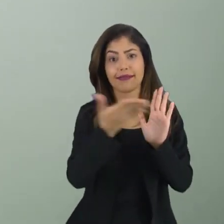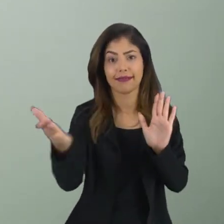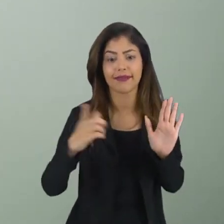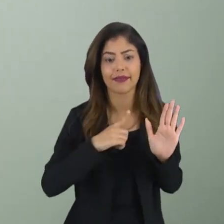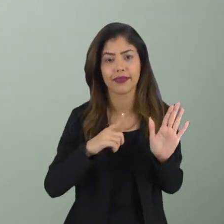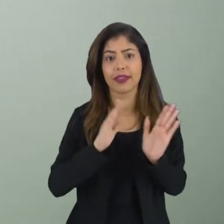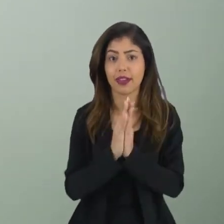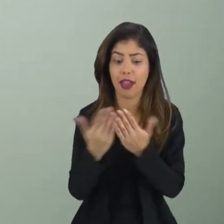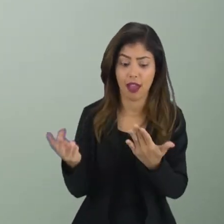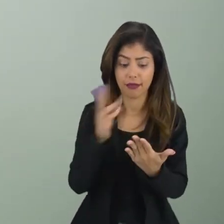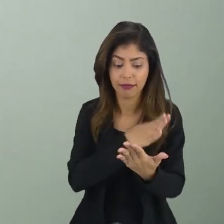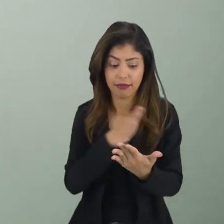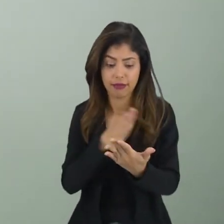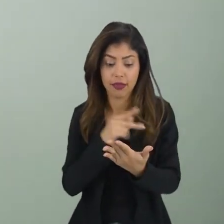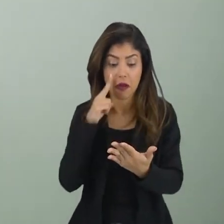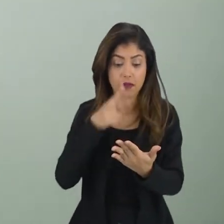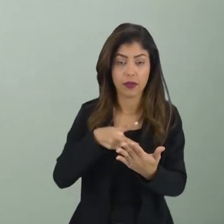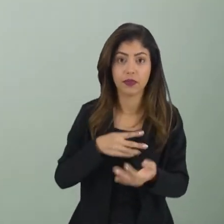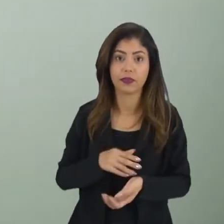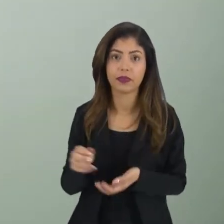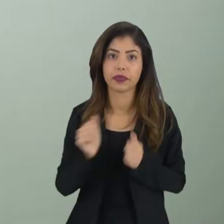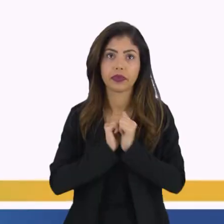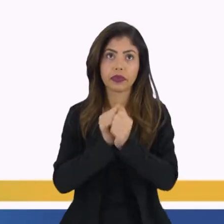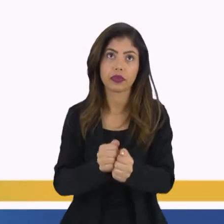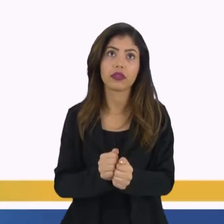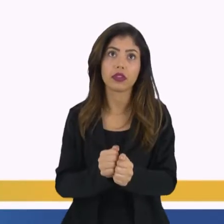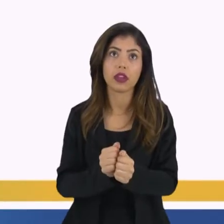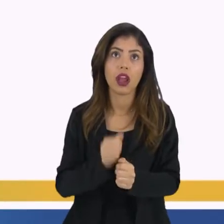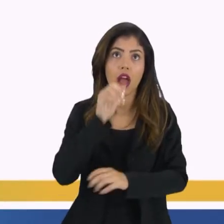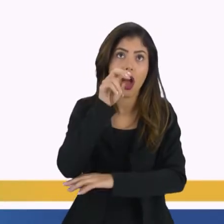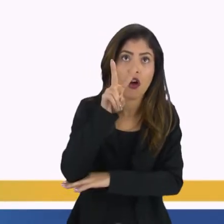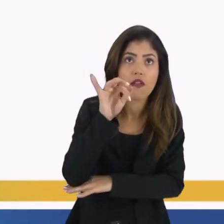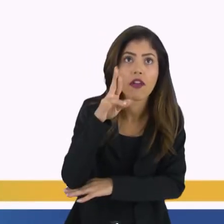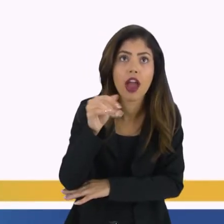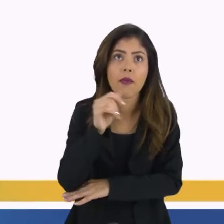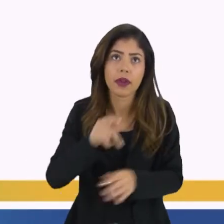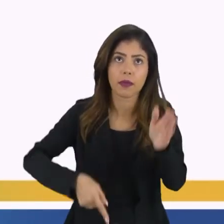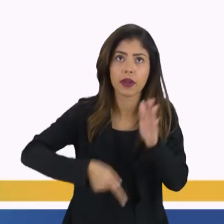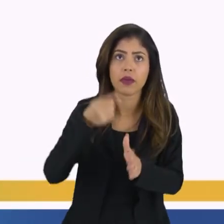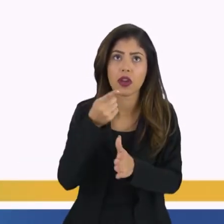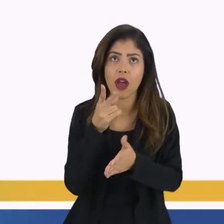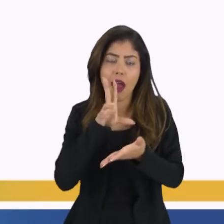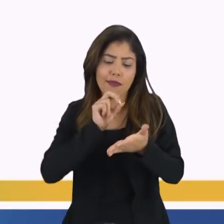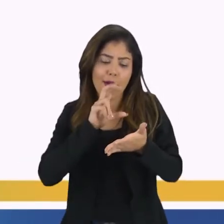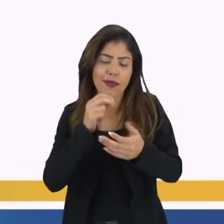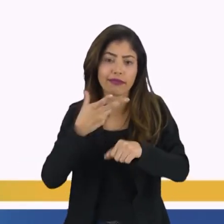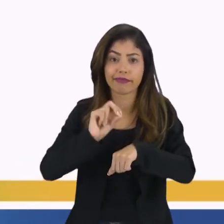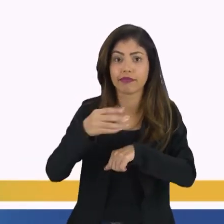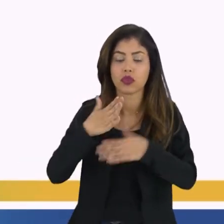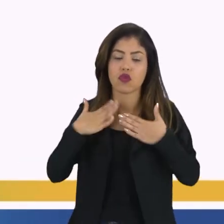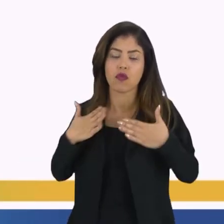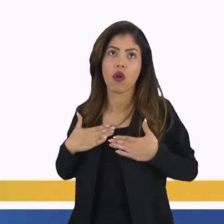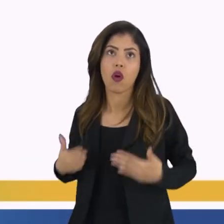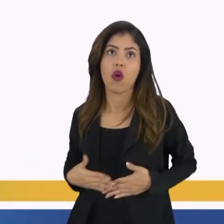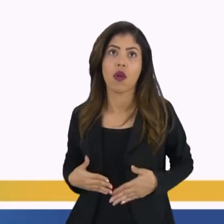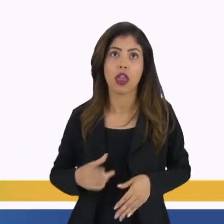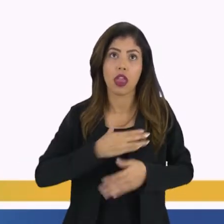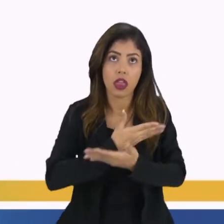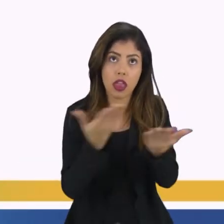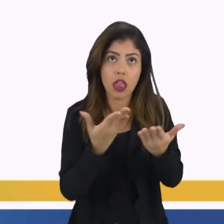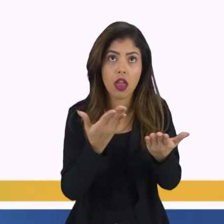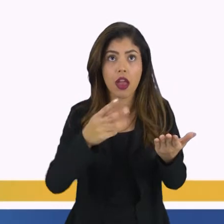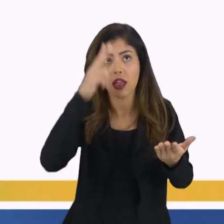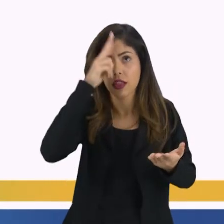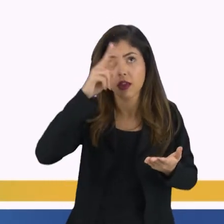nossa introdução do livro. Acompanha comigo. Ao verme que primeiro roeu as frias carnes do meu cadáver, dedico com saudosa